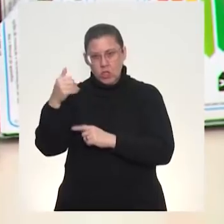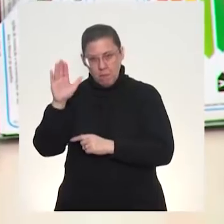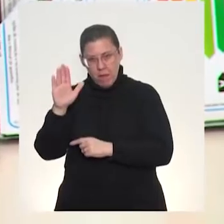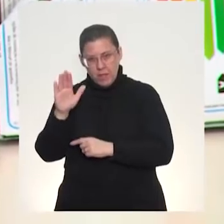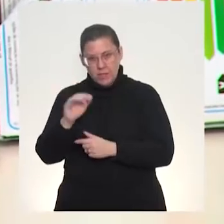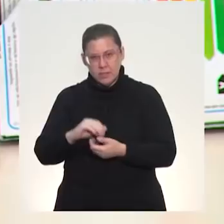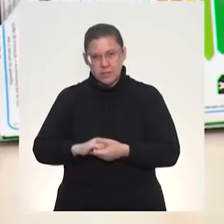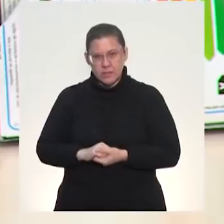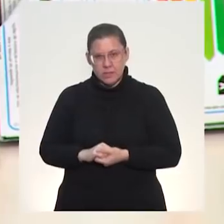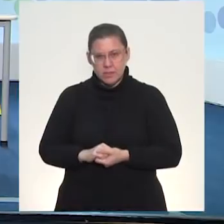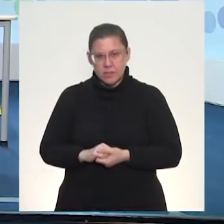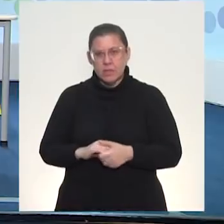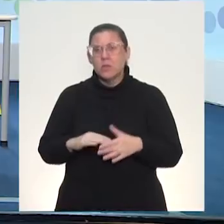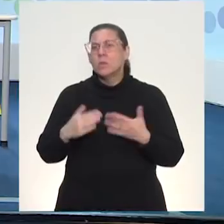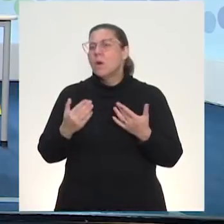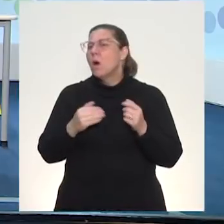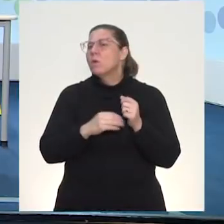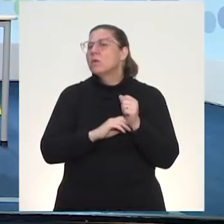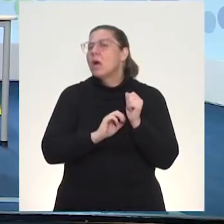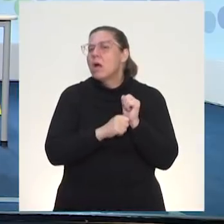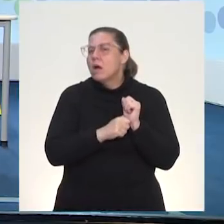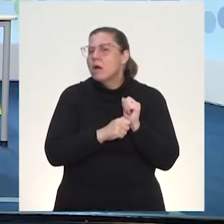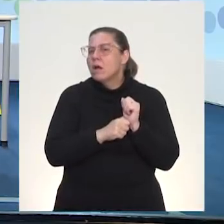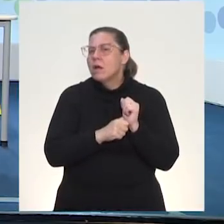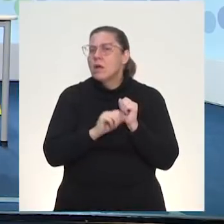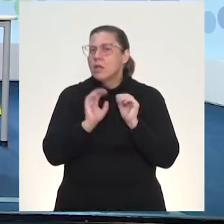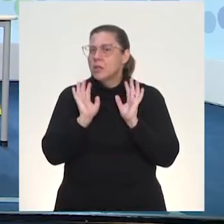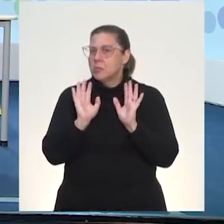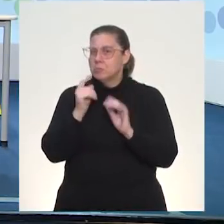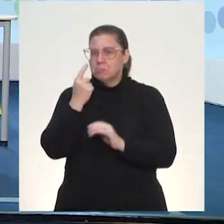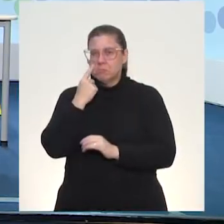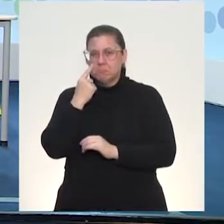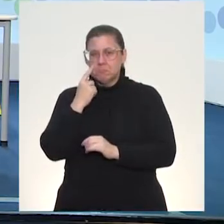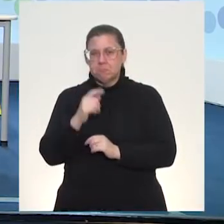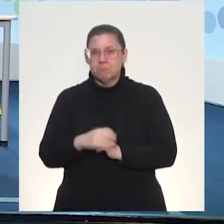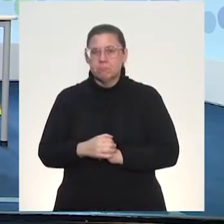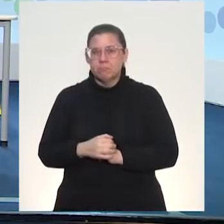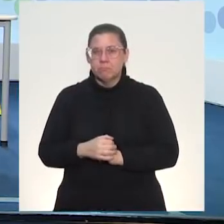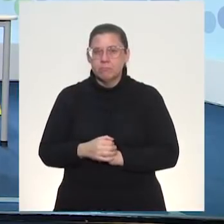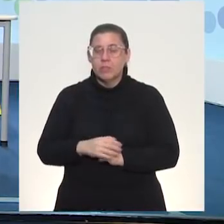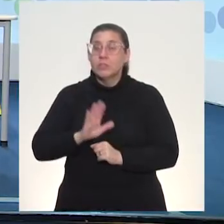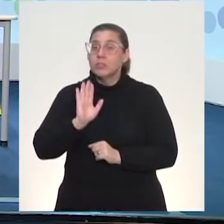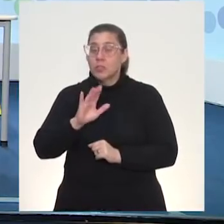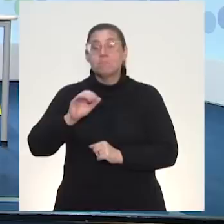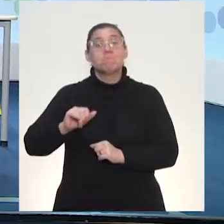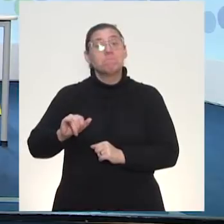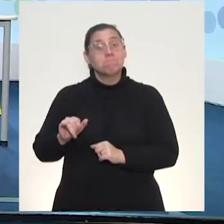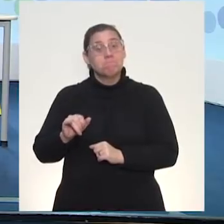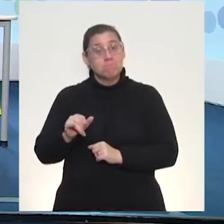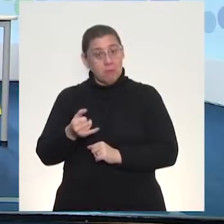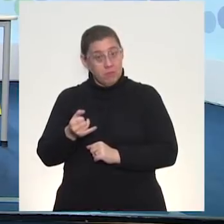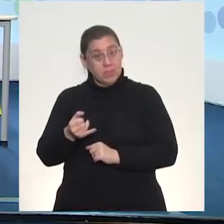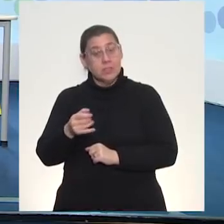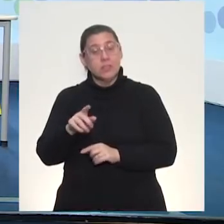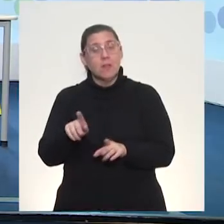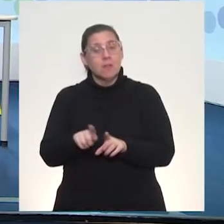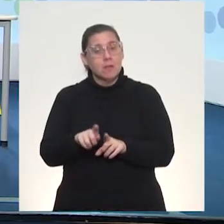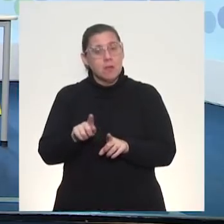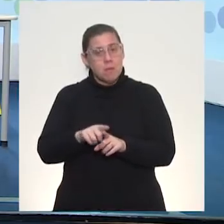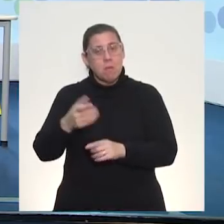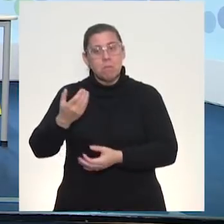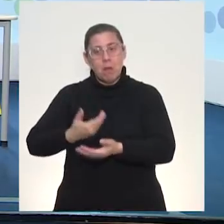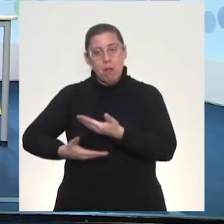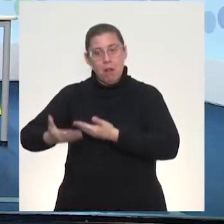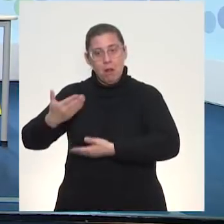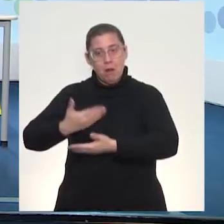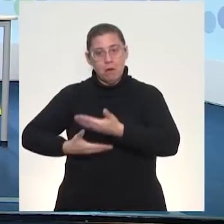LED? Qual é o segredo dessa lâmpada? E Bom, já aproveitando, né? A gente pode até fazer a interação